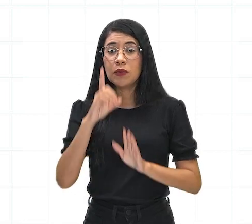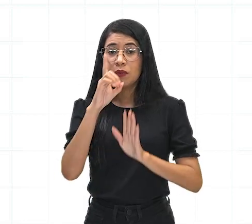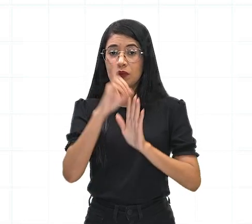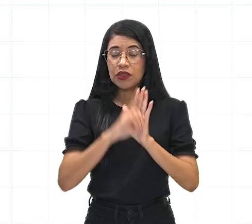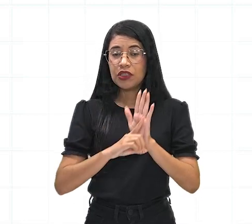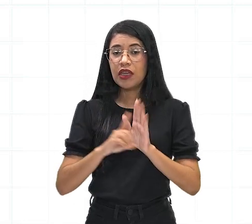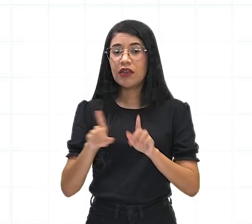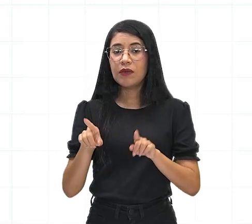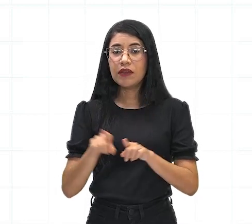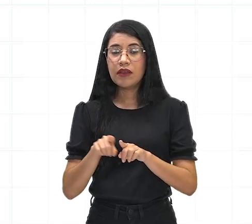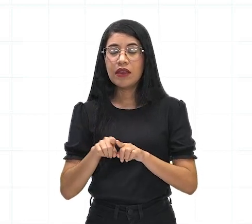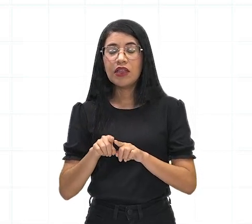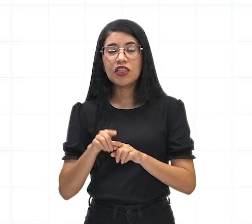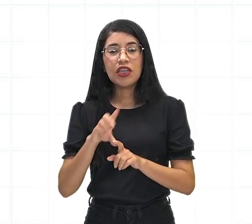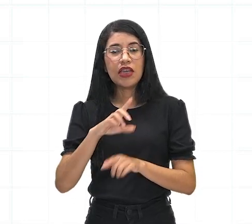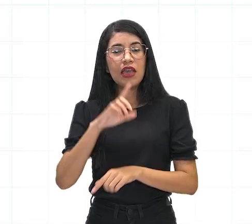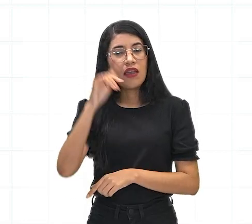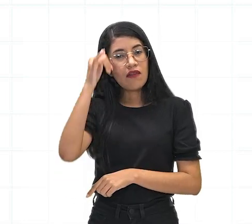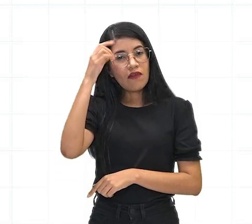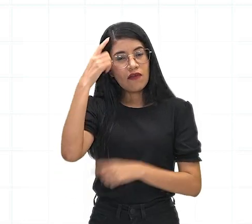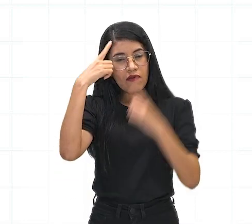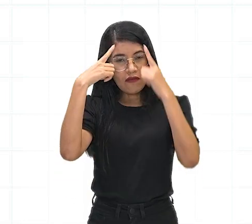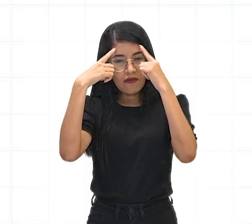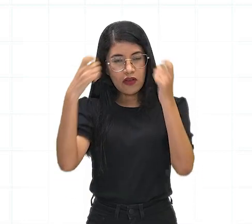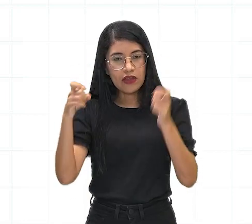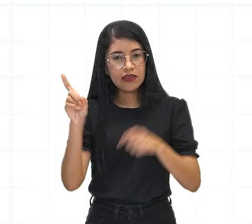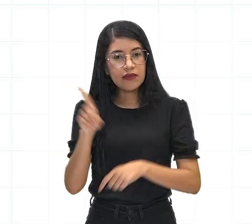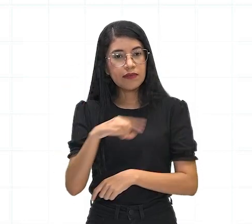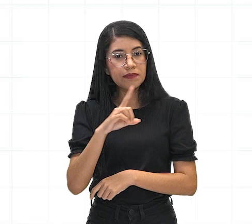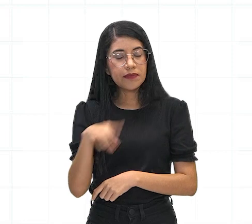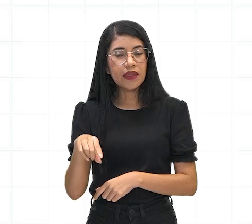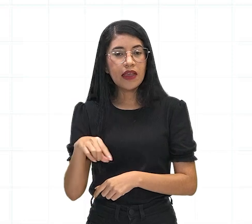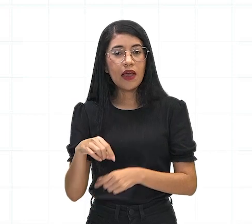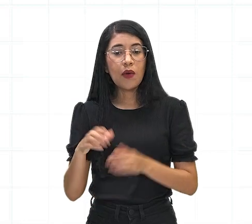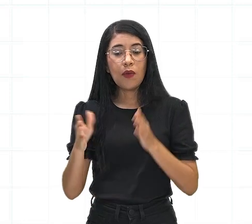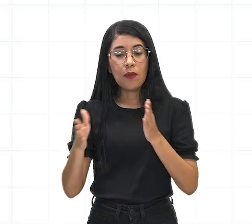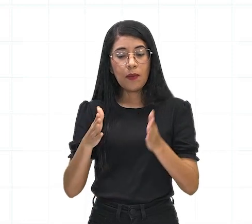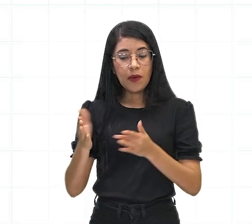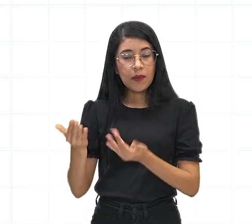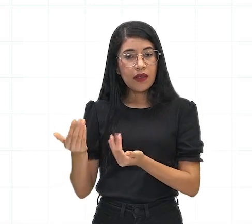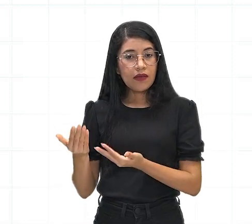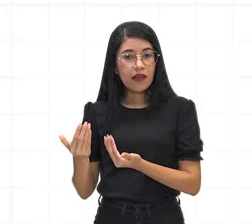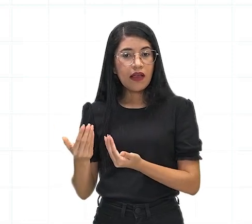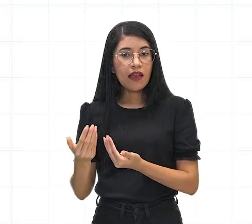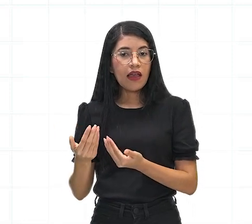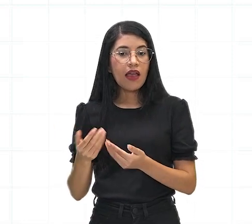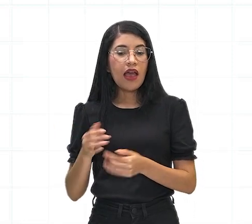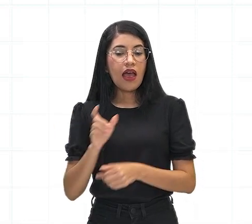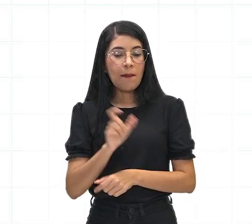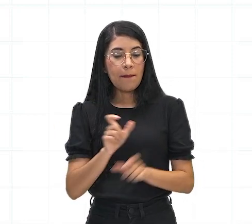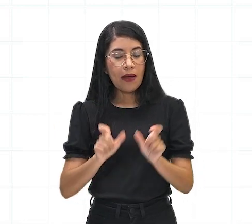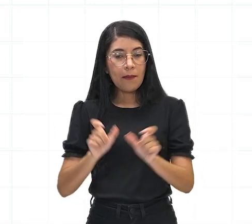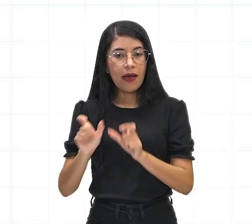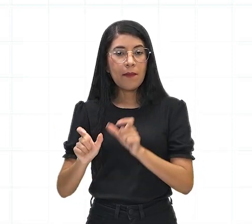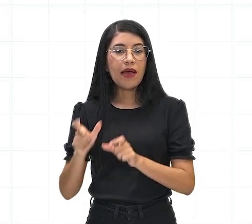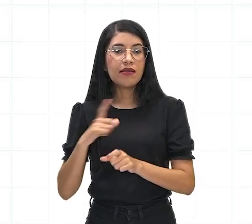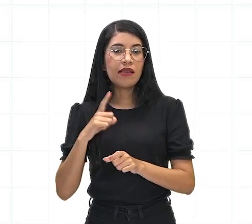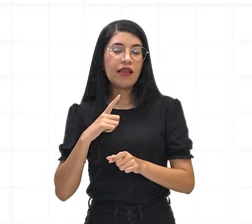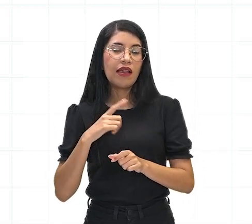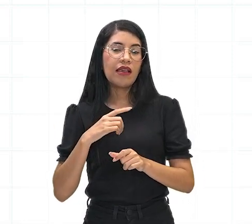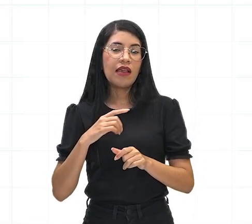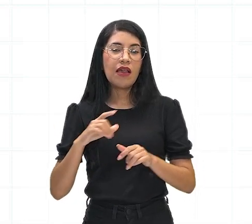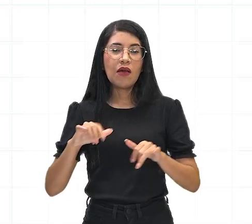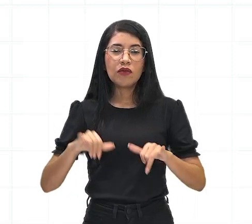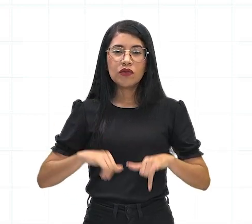um direito à não violência, porque a adolescência ela é uma fase em que os indivíduos eles estão sujeitos